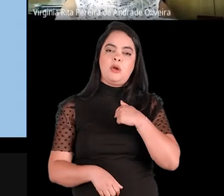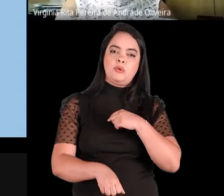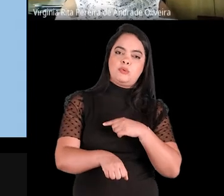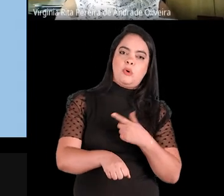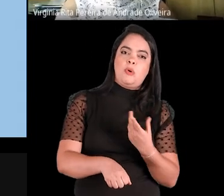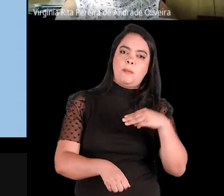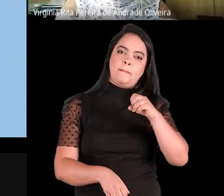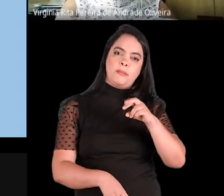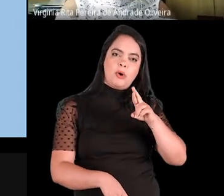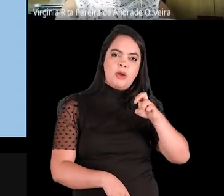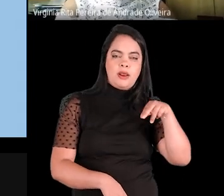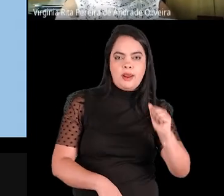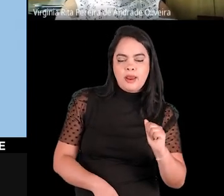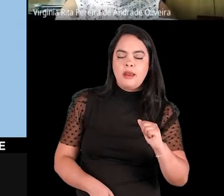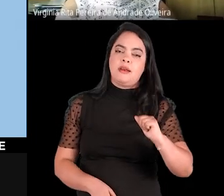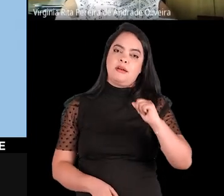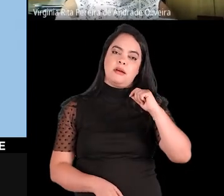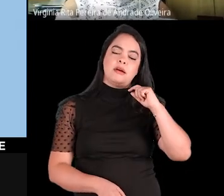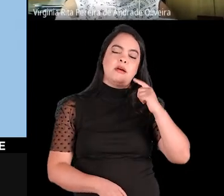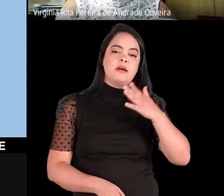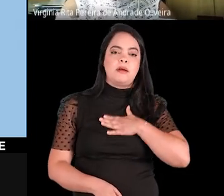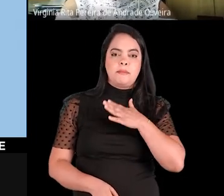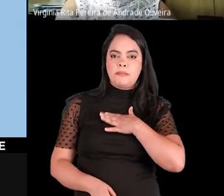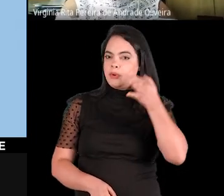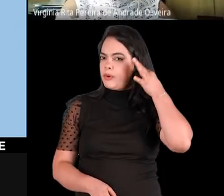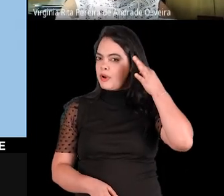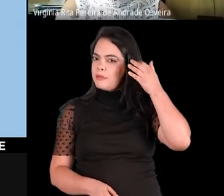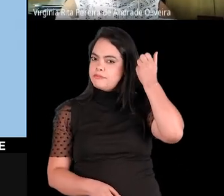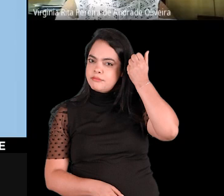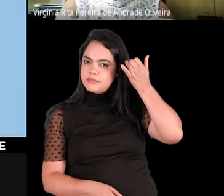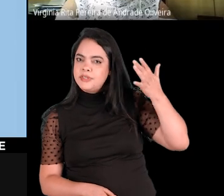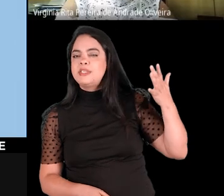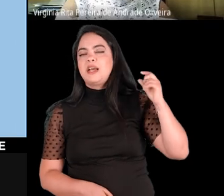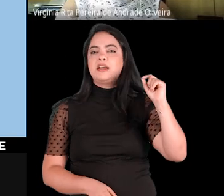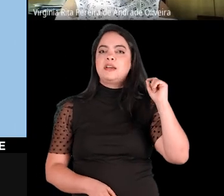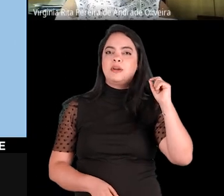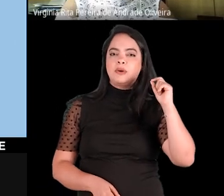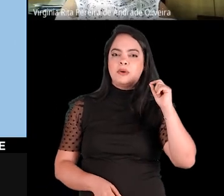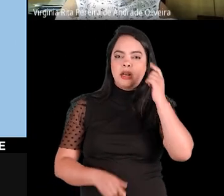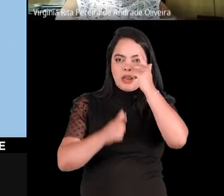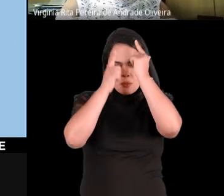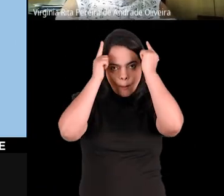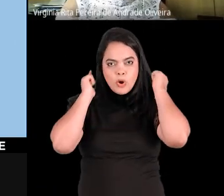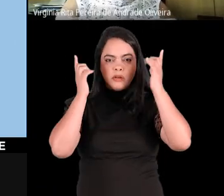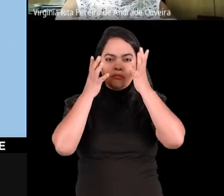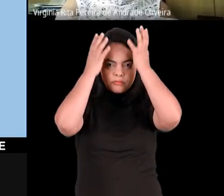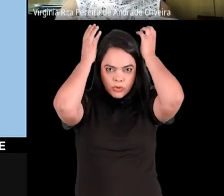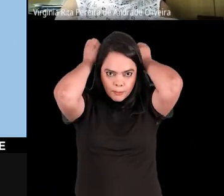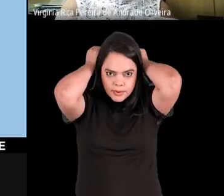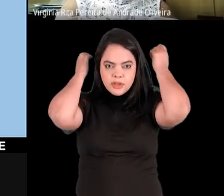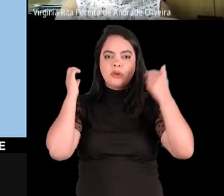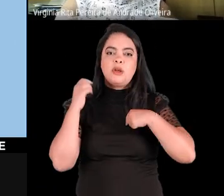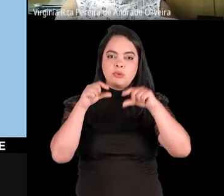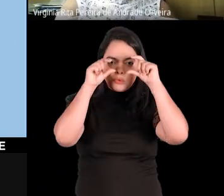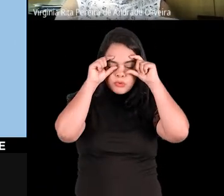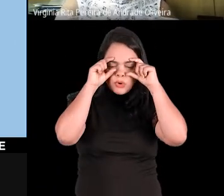meus cabelos são grisalhos, compridos, eles estão presos num rabo de cavalo, eu estou de óculos, e minha